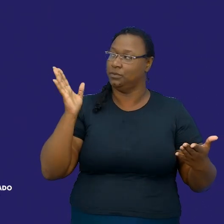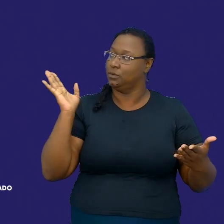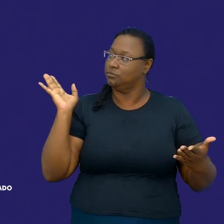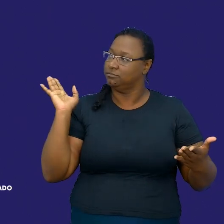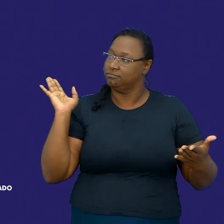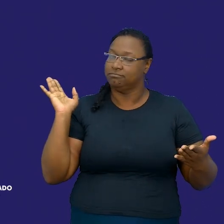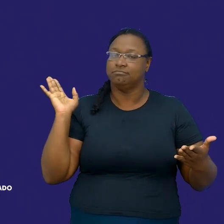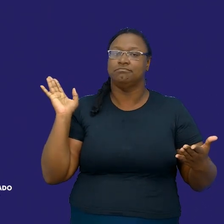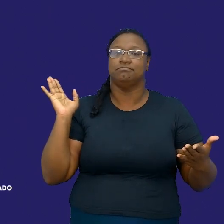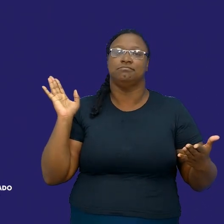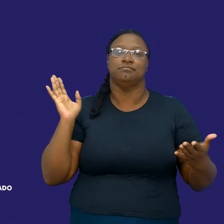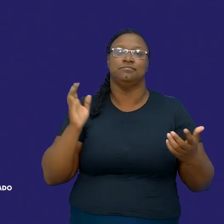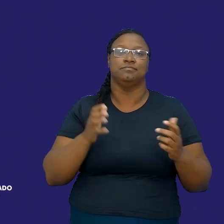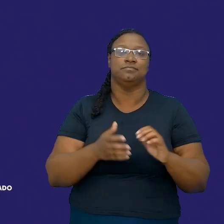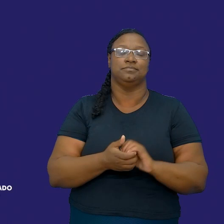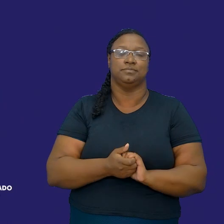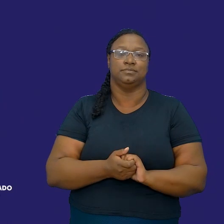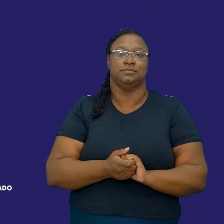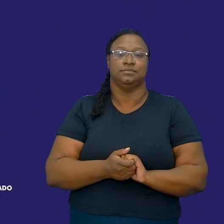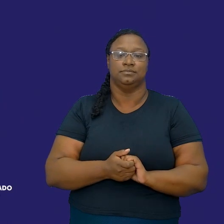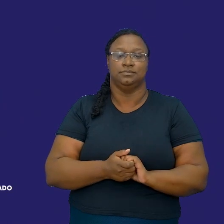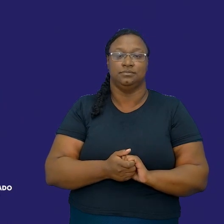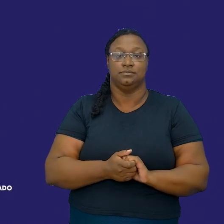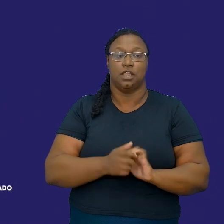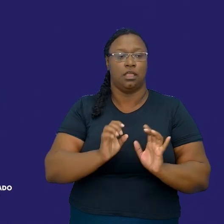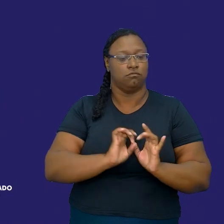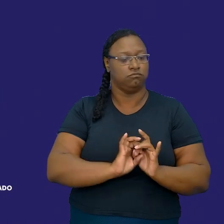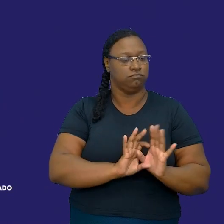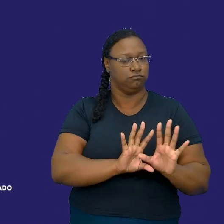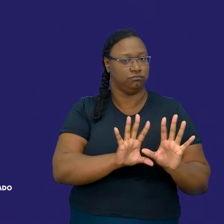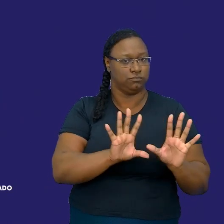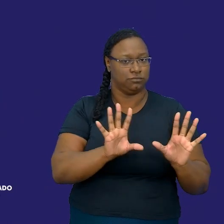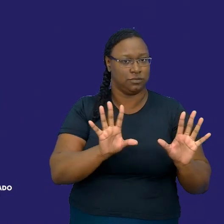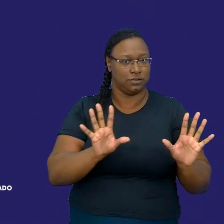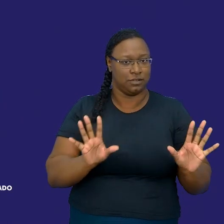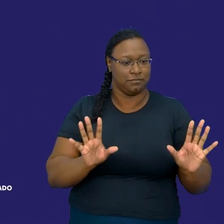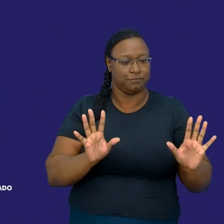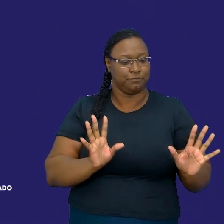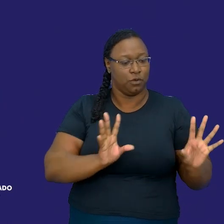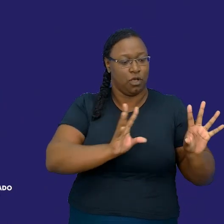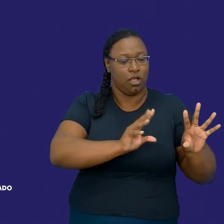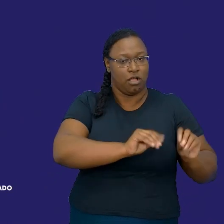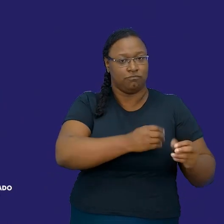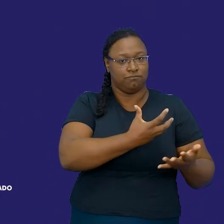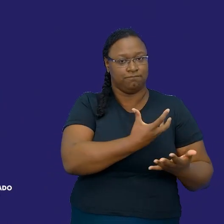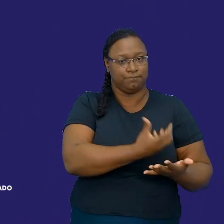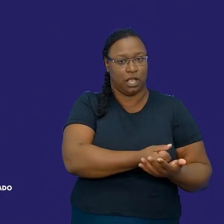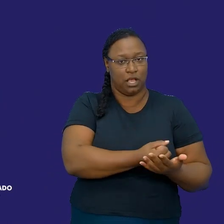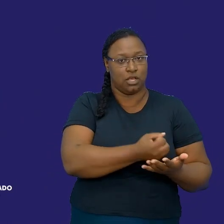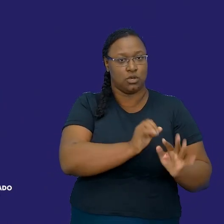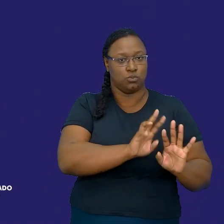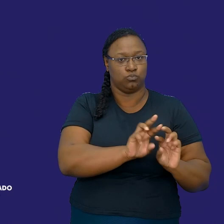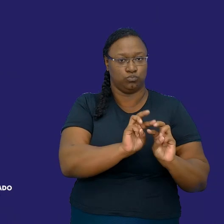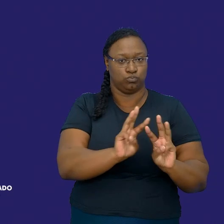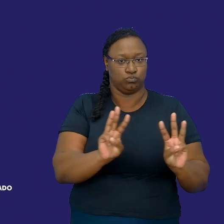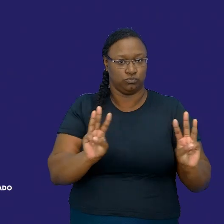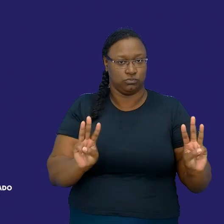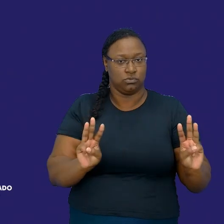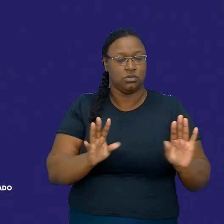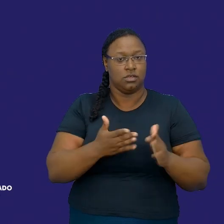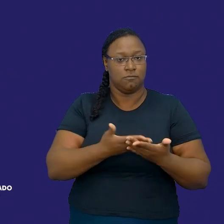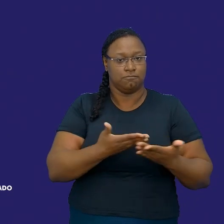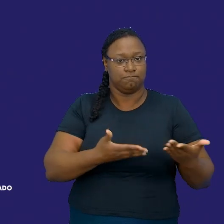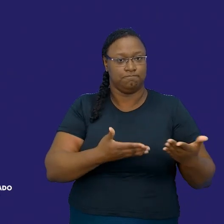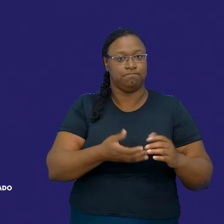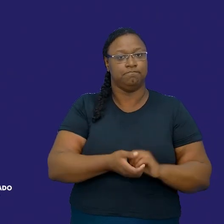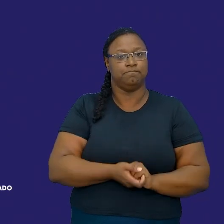né, e ele está disponibilizado lá. Vocês podem acessar esses links, né, tanto do ensino fundamental como do ensino